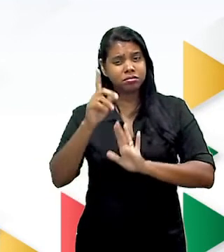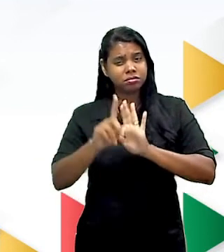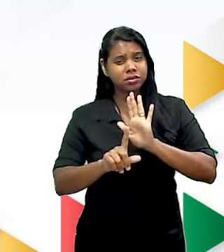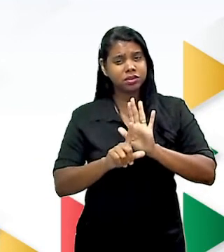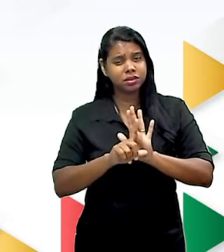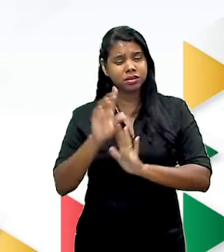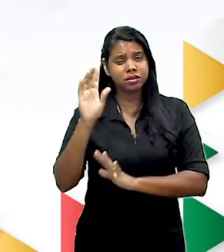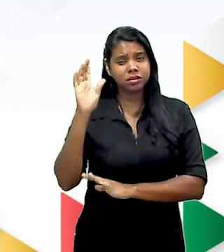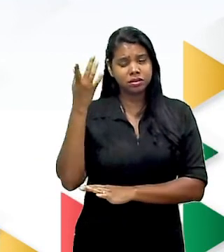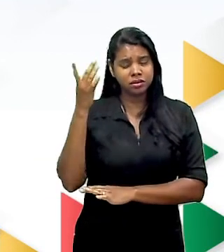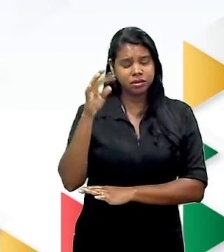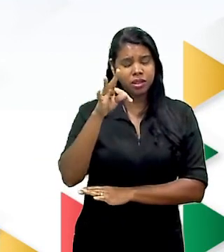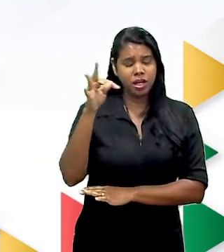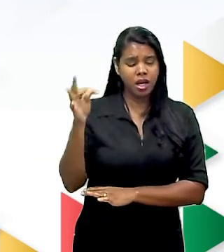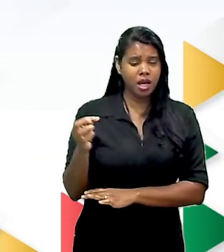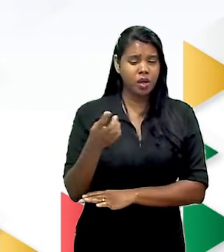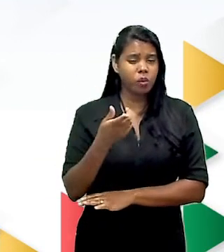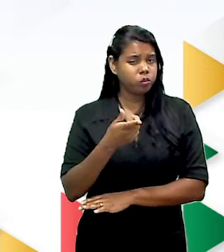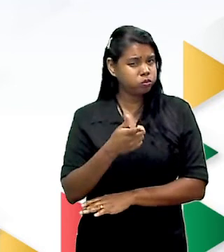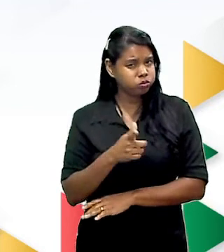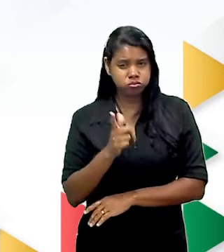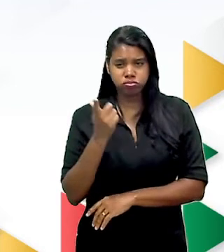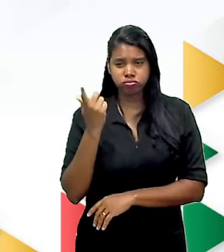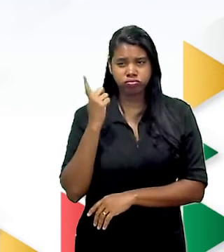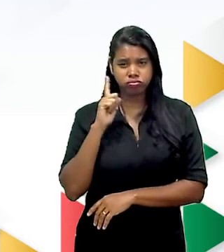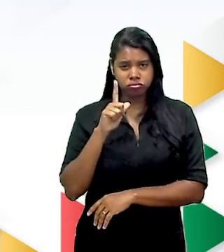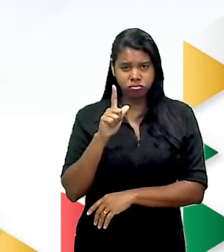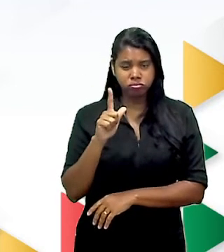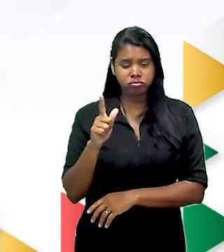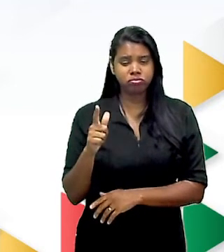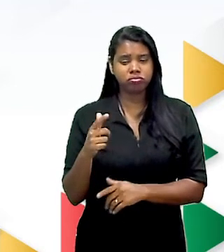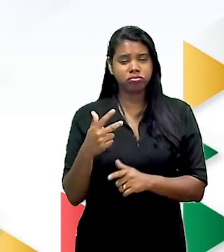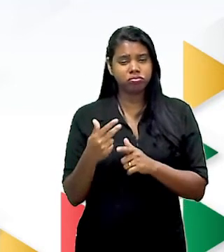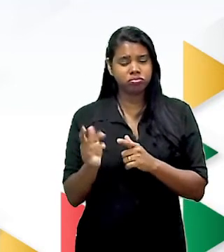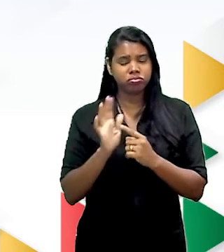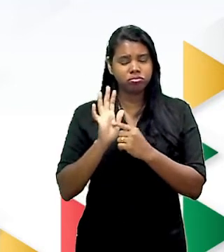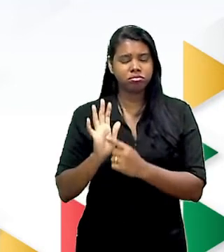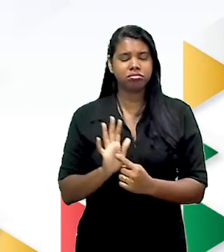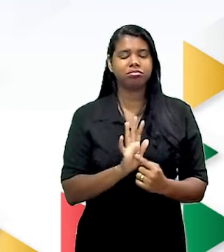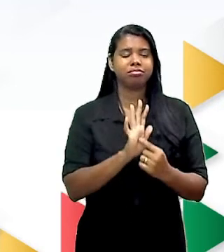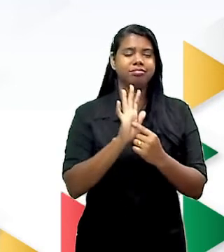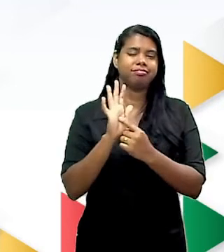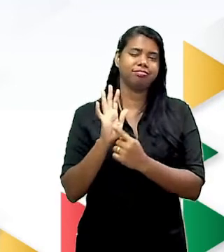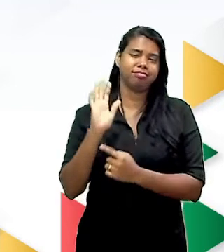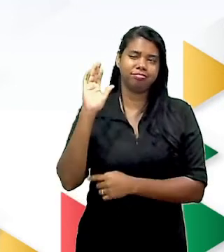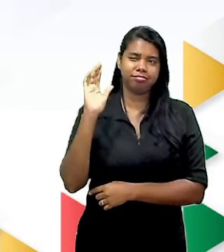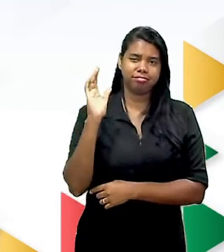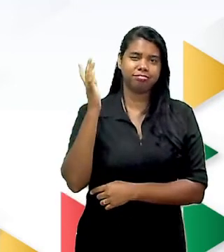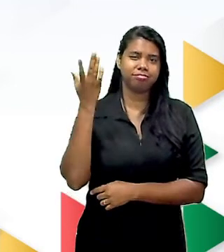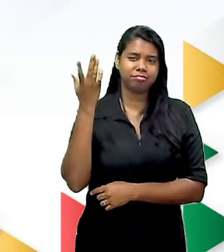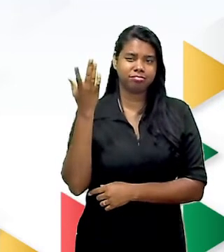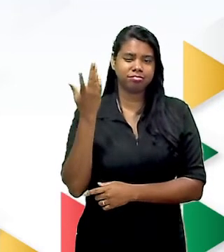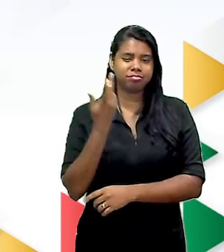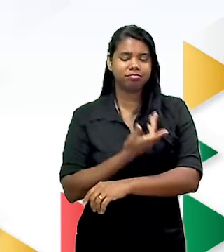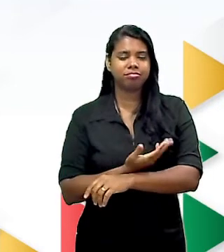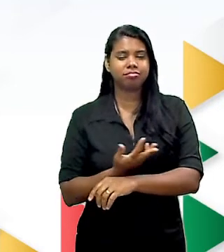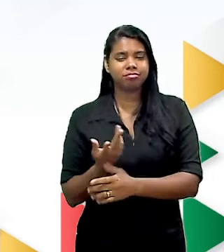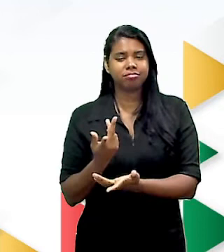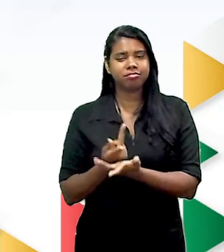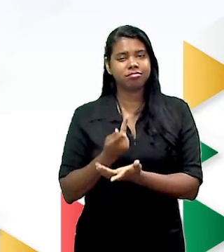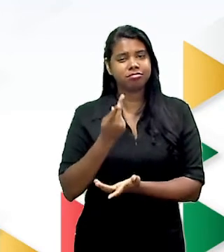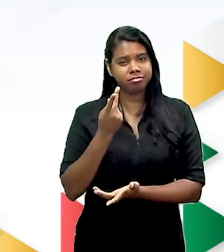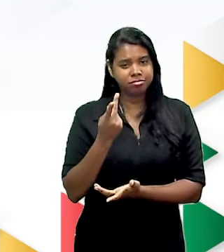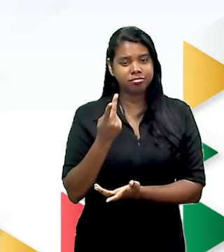naturais. Contudo, não são consideradas, nesse sentido, fenômenos naturais, já que dependem